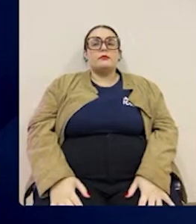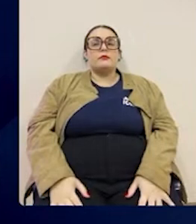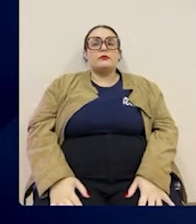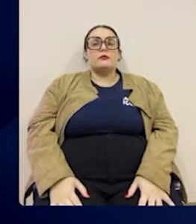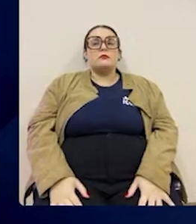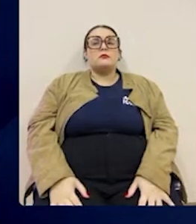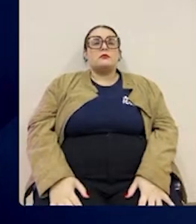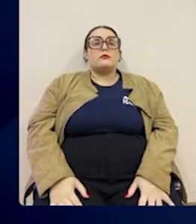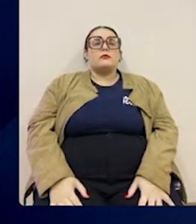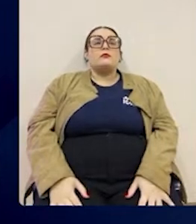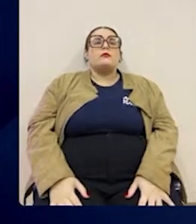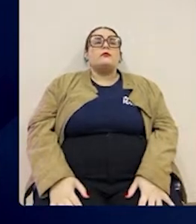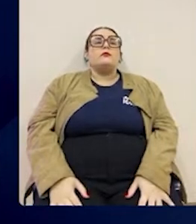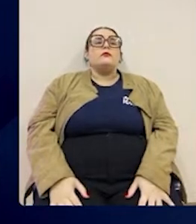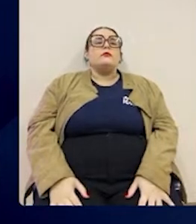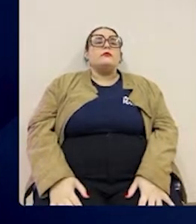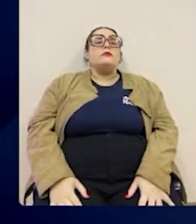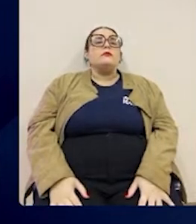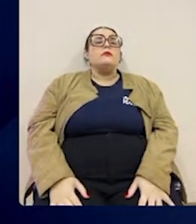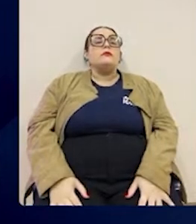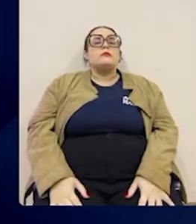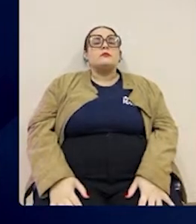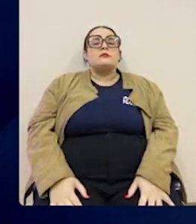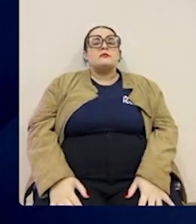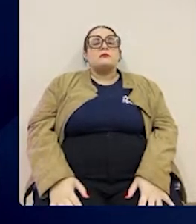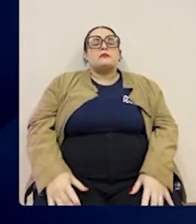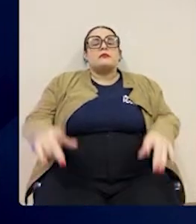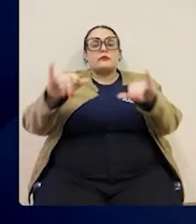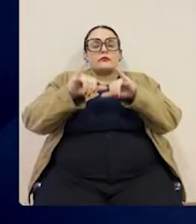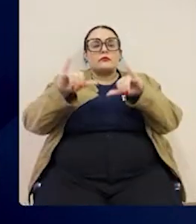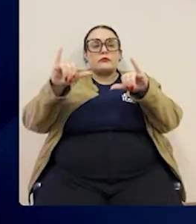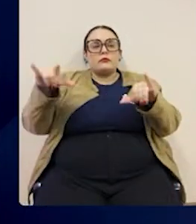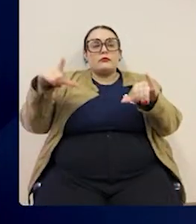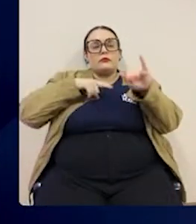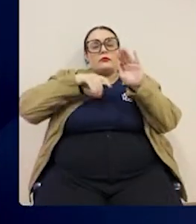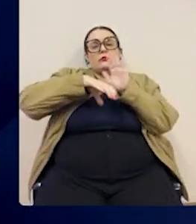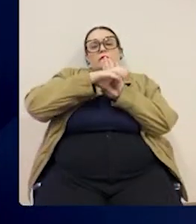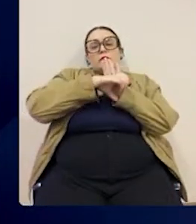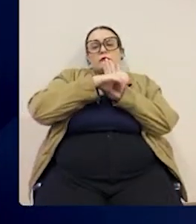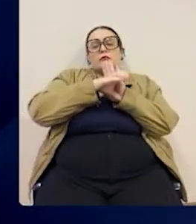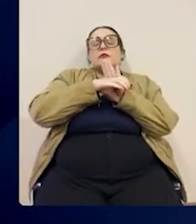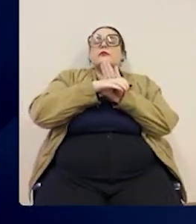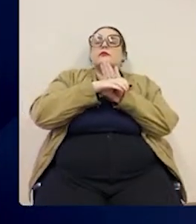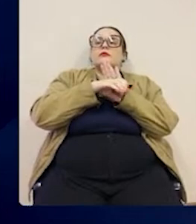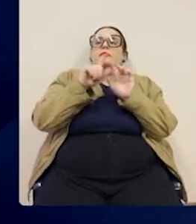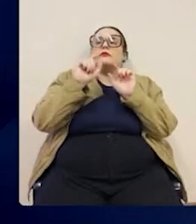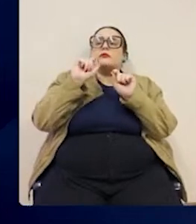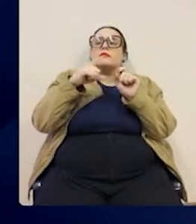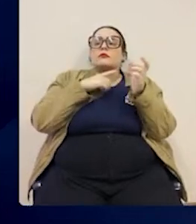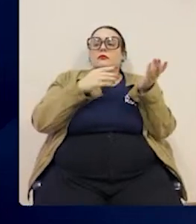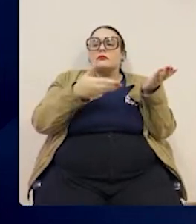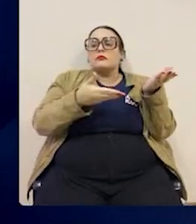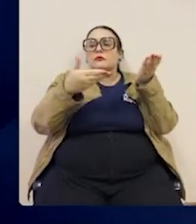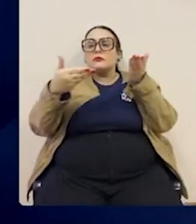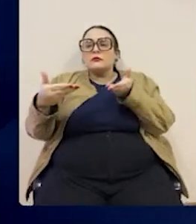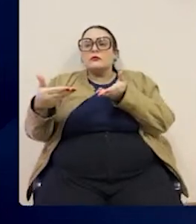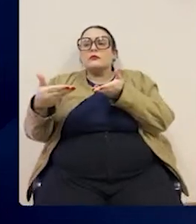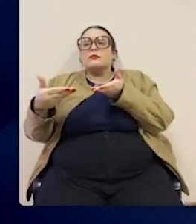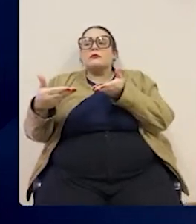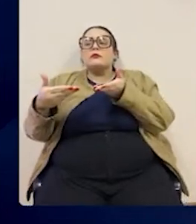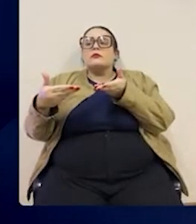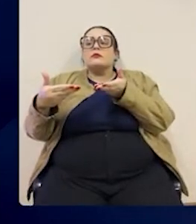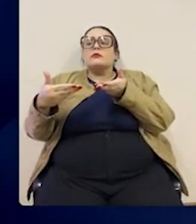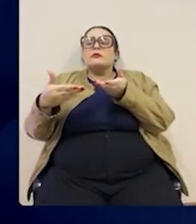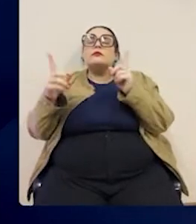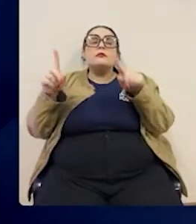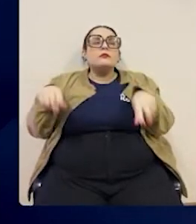E aí foi baseado, essa matéria, apesar da questão conceitual, trouxe esse elemento, e aí ela